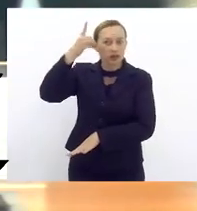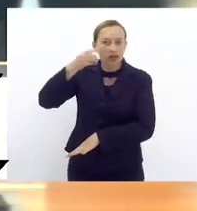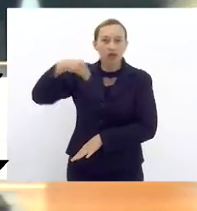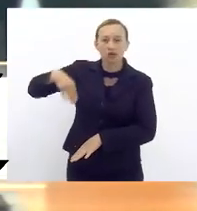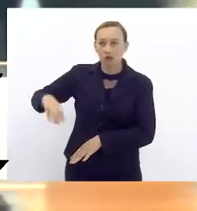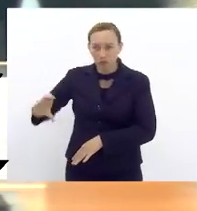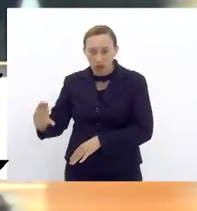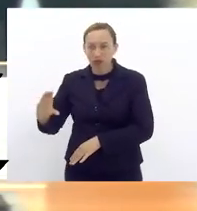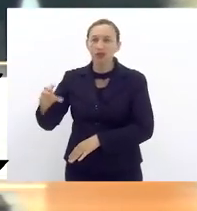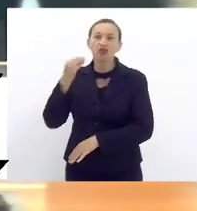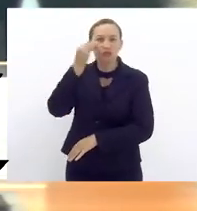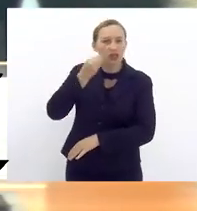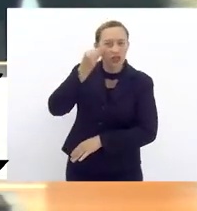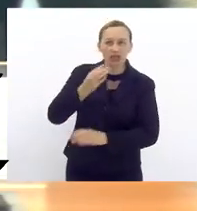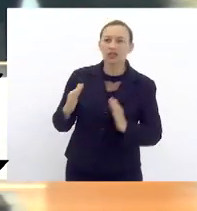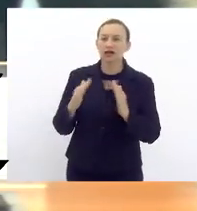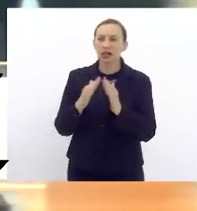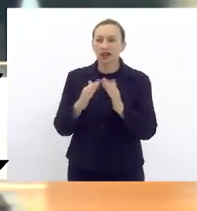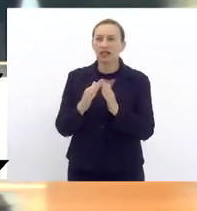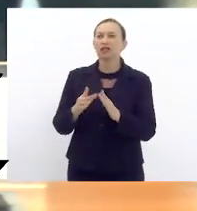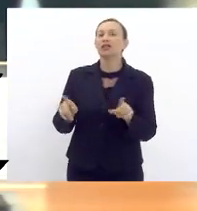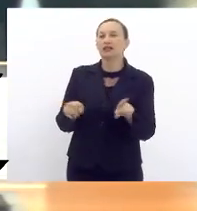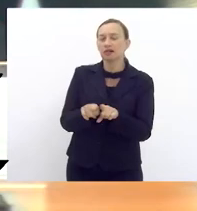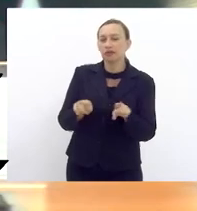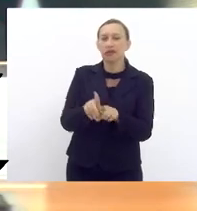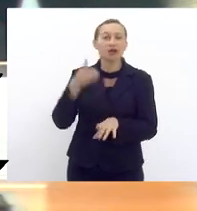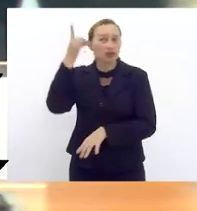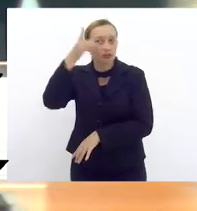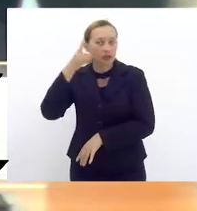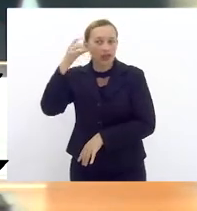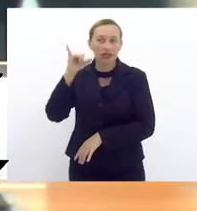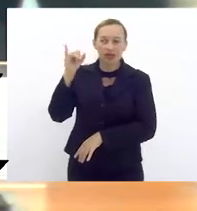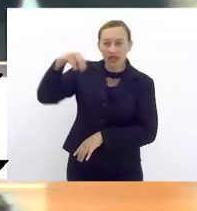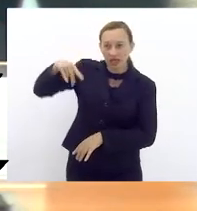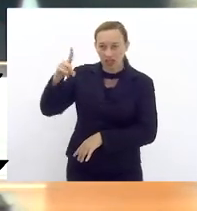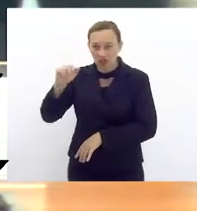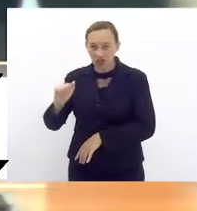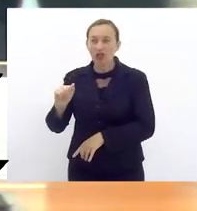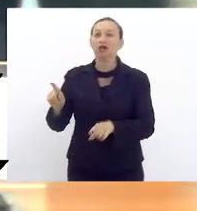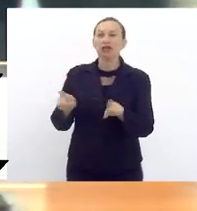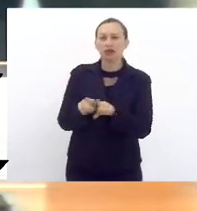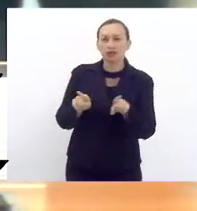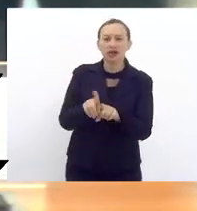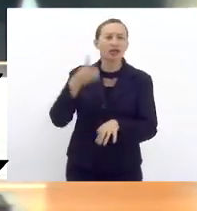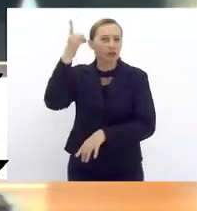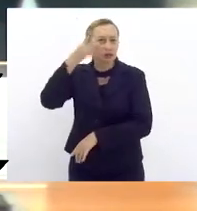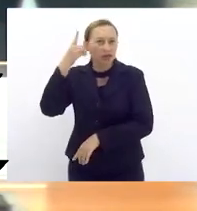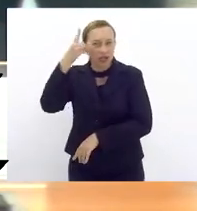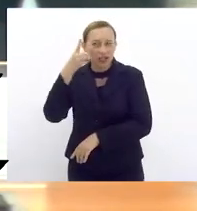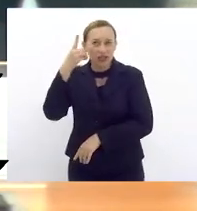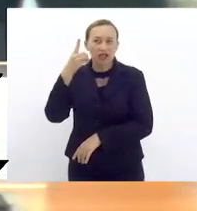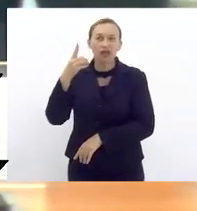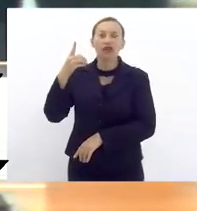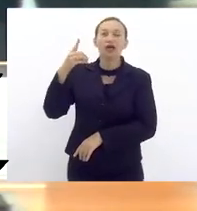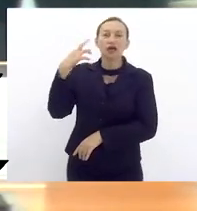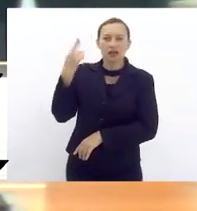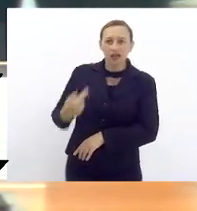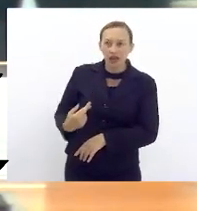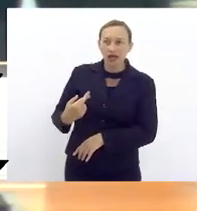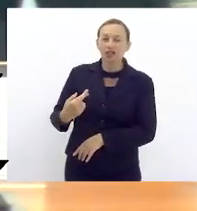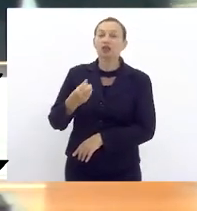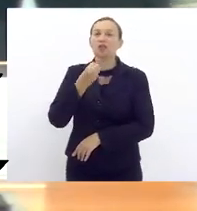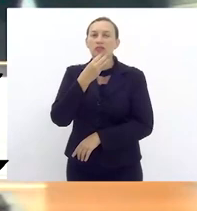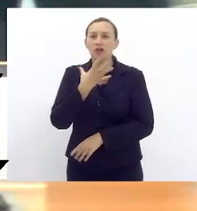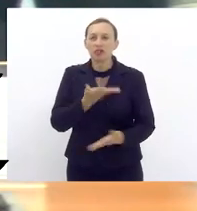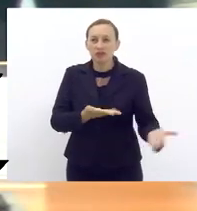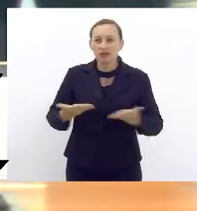nessa casa intermenal Renata Souza tem outro Deputado não é então dando